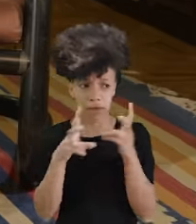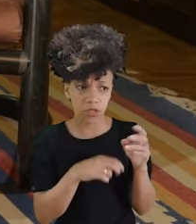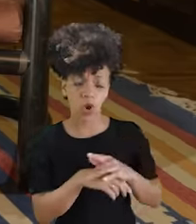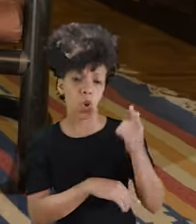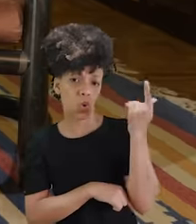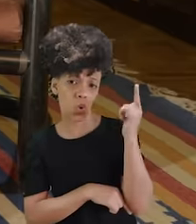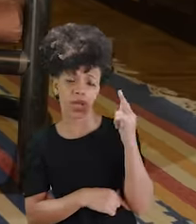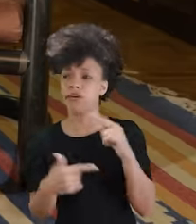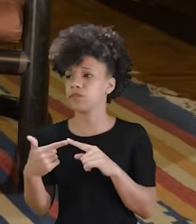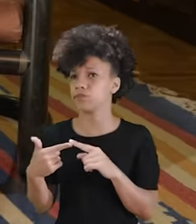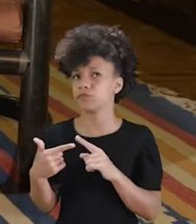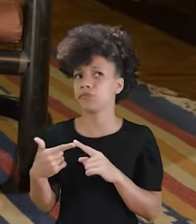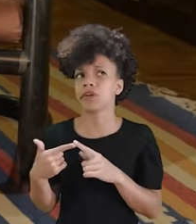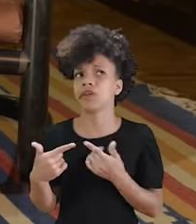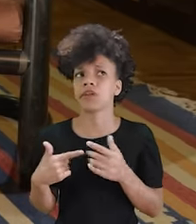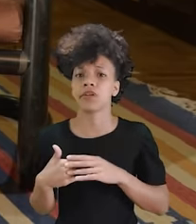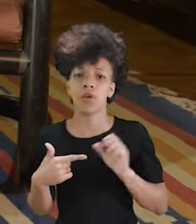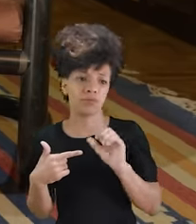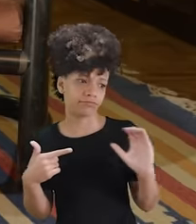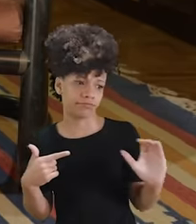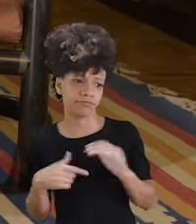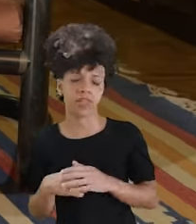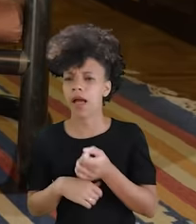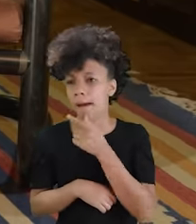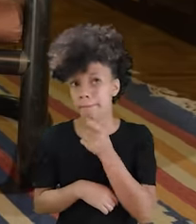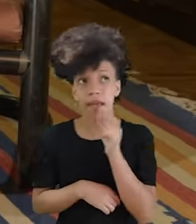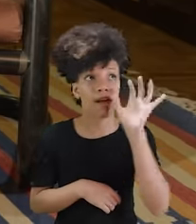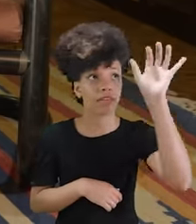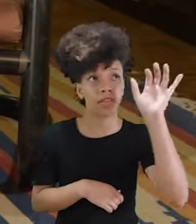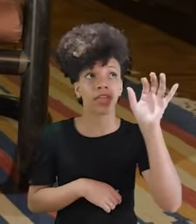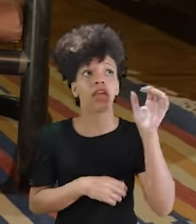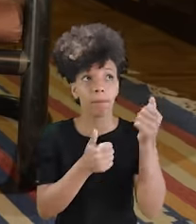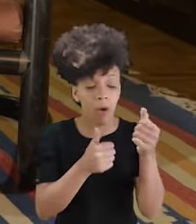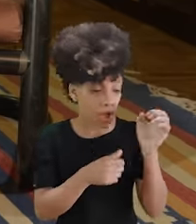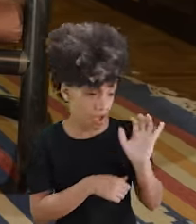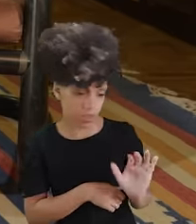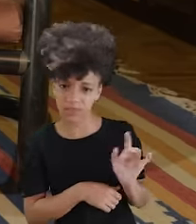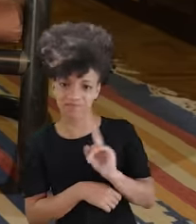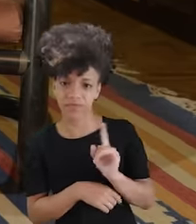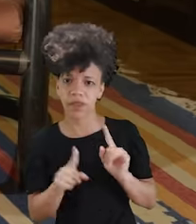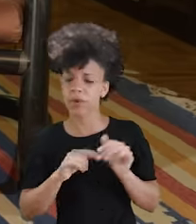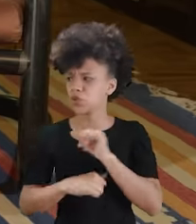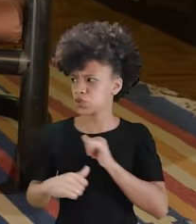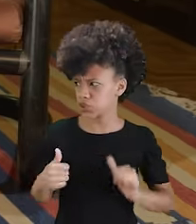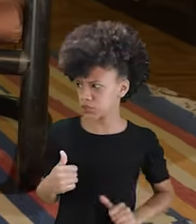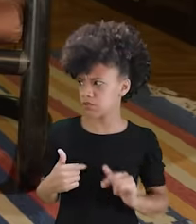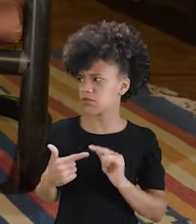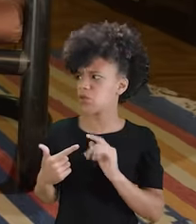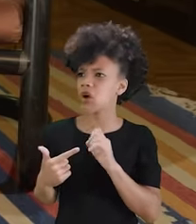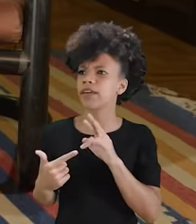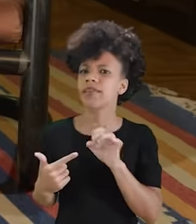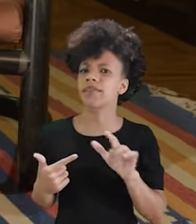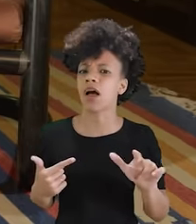shows Ivan diferença de um Goiano e um e um celular um Catarina enfiada que funciona lá não percebe você perceber essas ver o chinês ele tem aquela